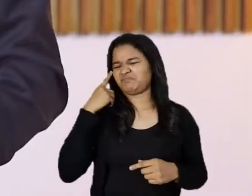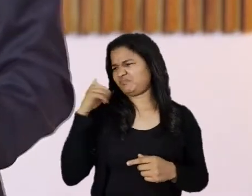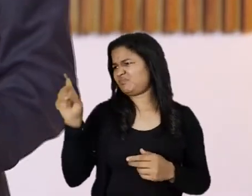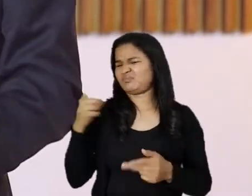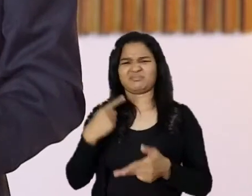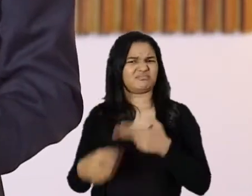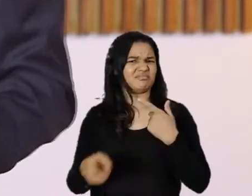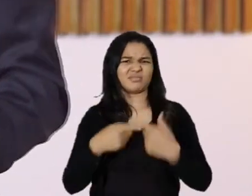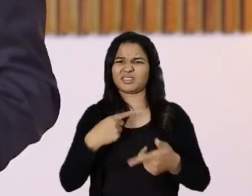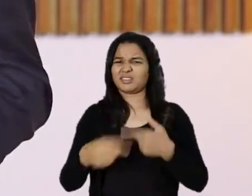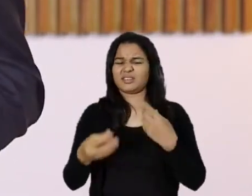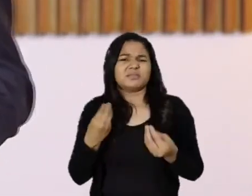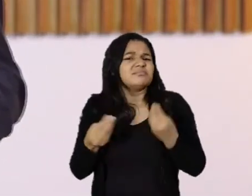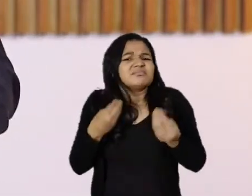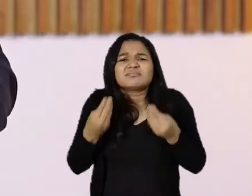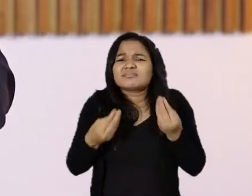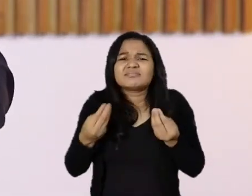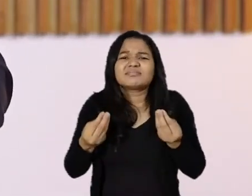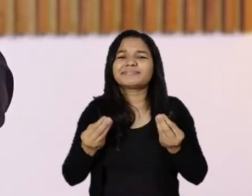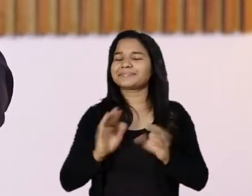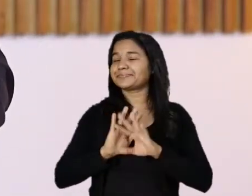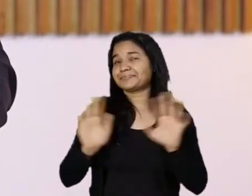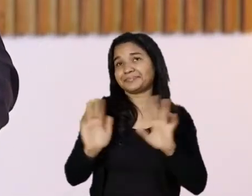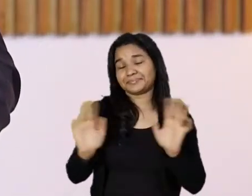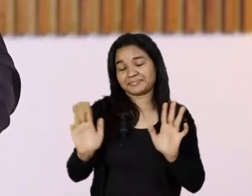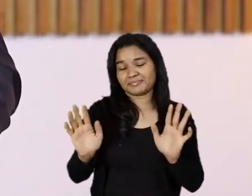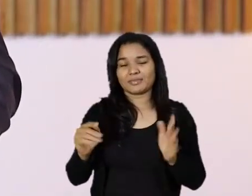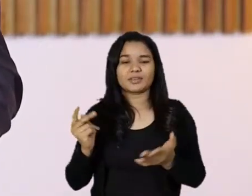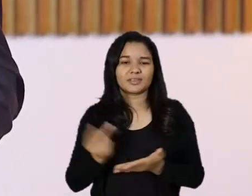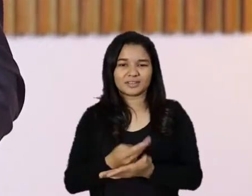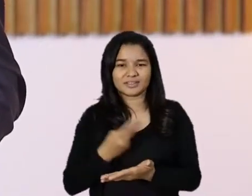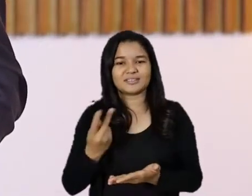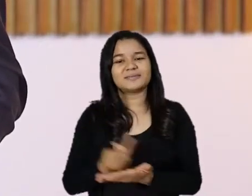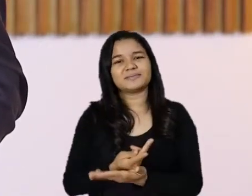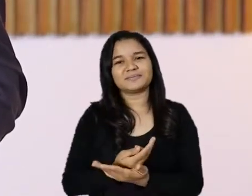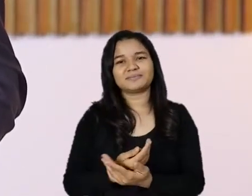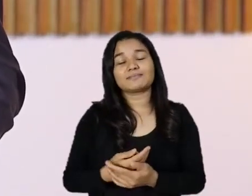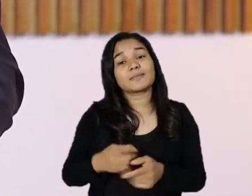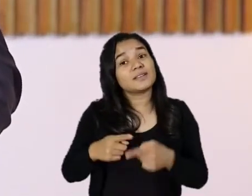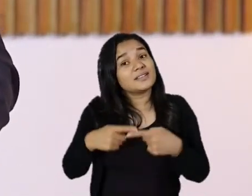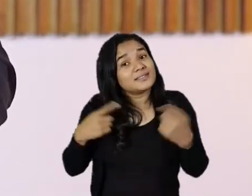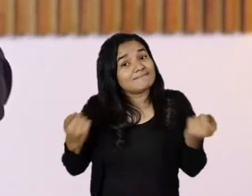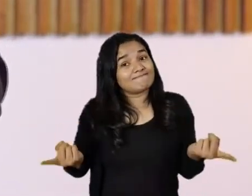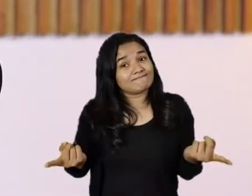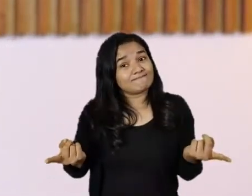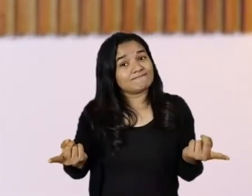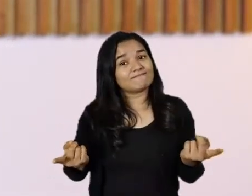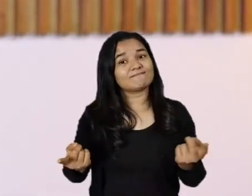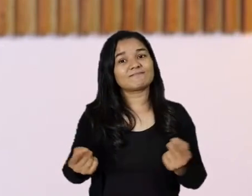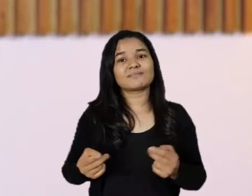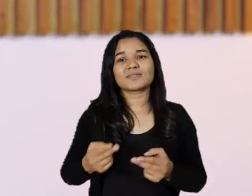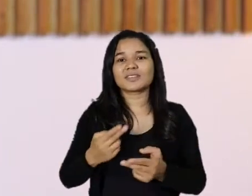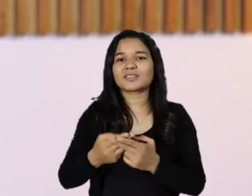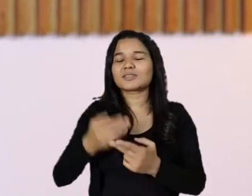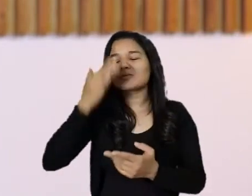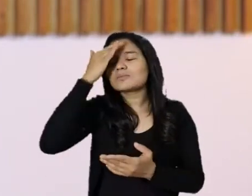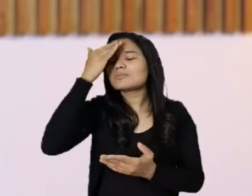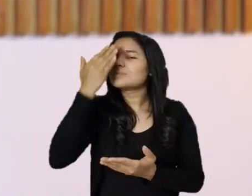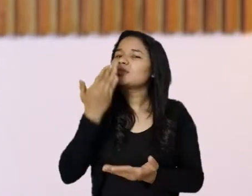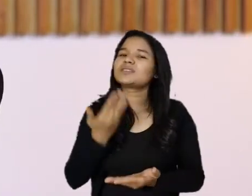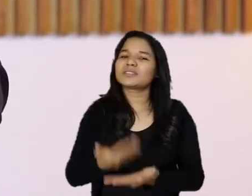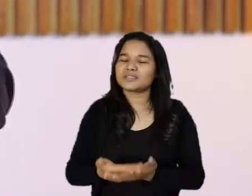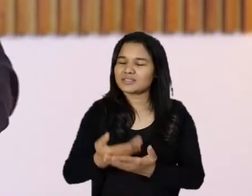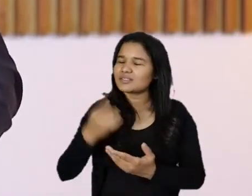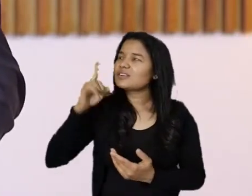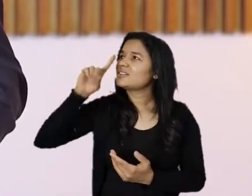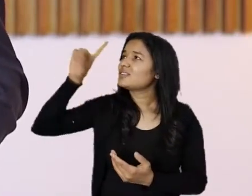falando. Mas Noé acreditava piamente em Deus, mesmo não tendo evidências